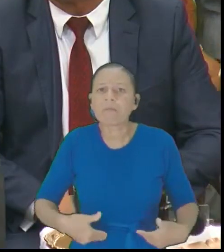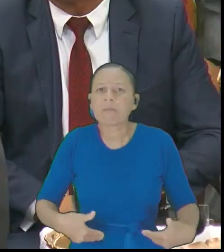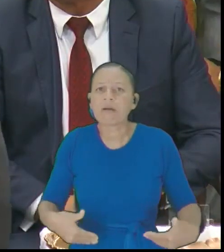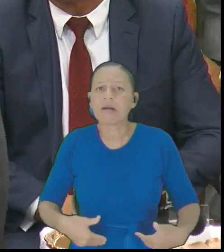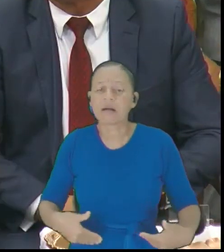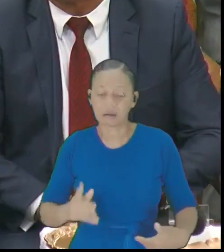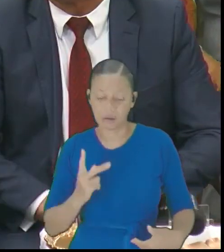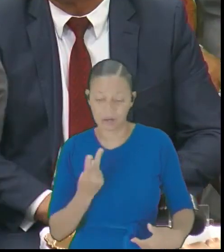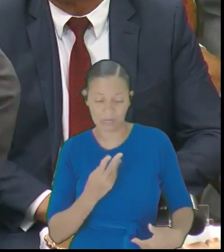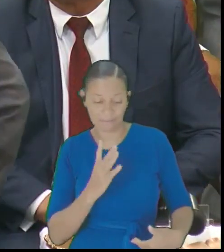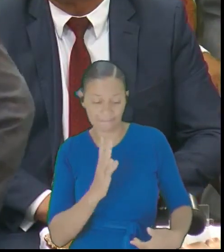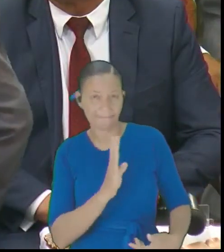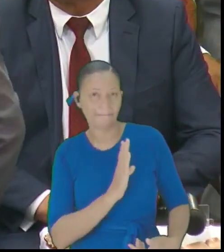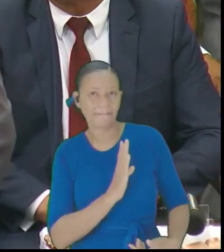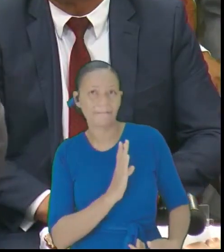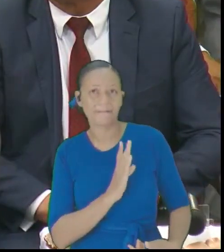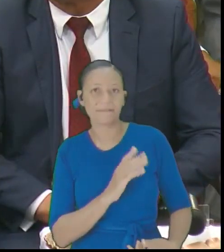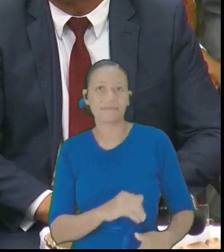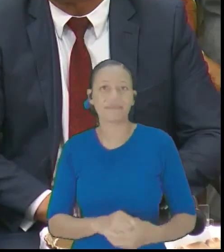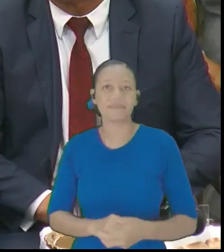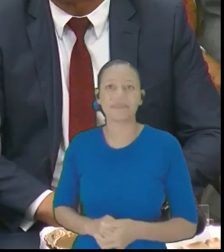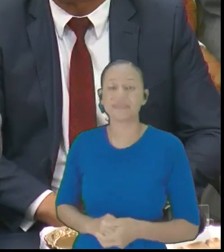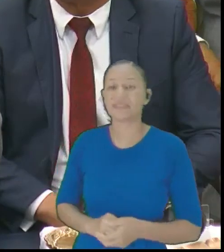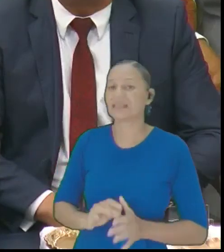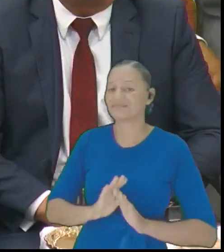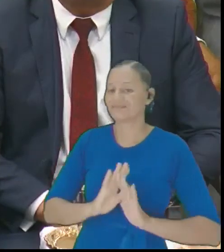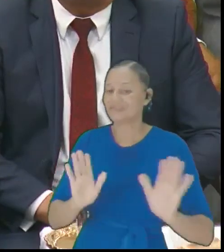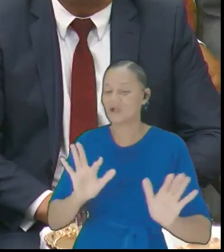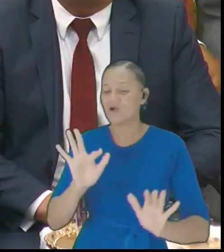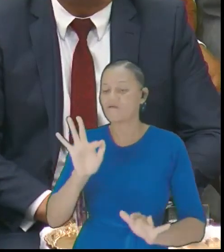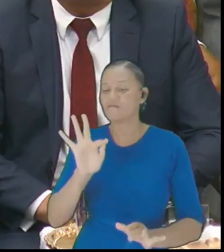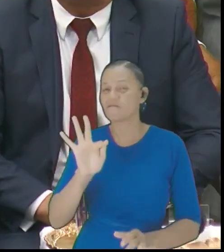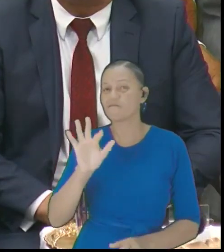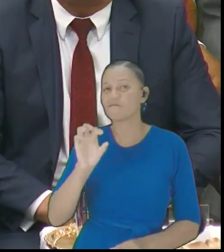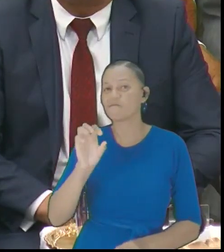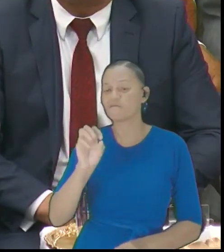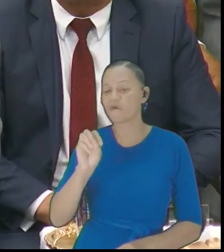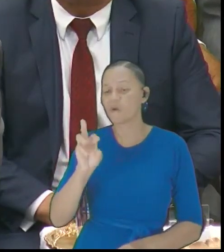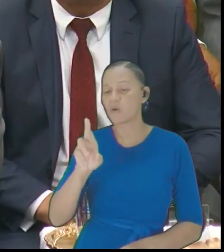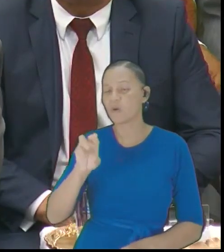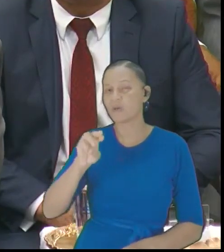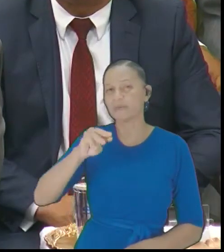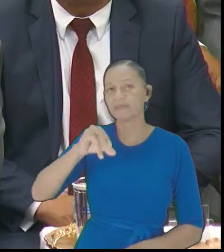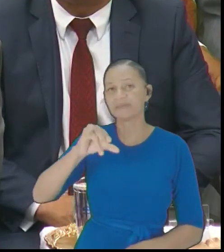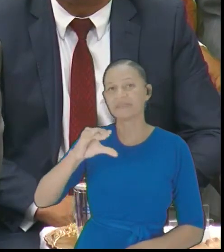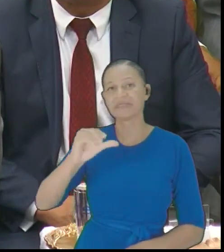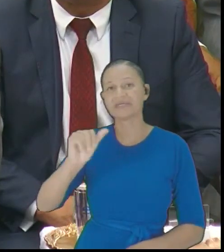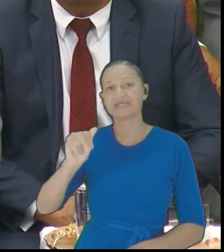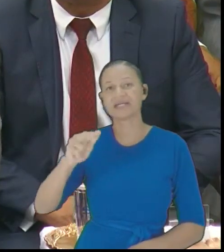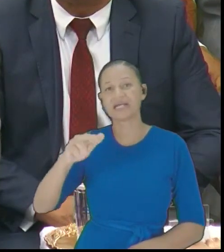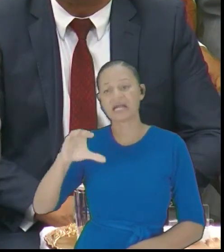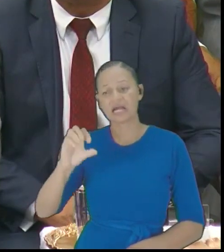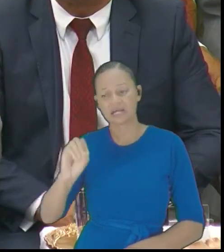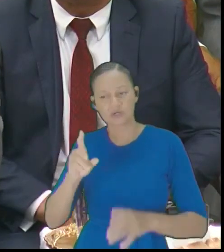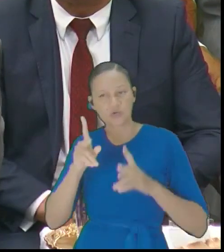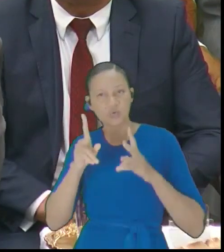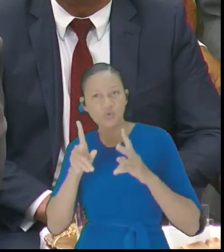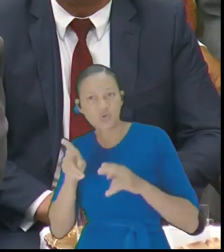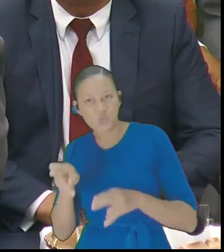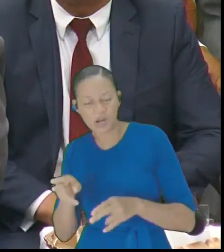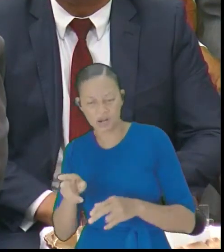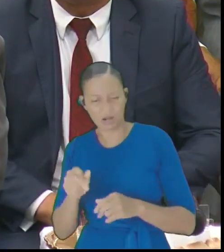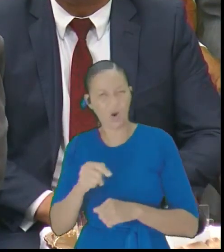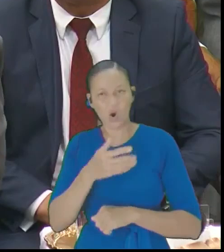Hebreus disse: ninguém seja fornicário e profano, como Esaú.